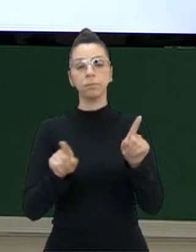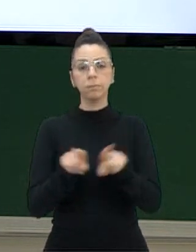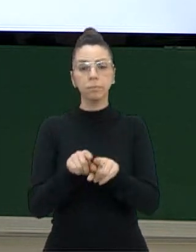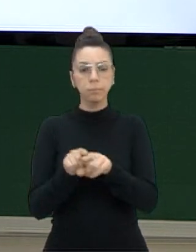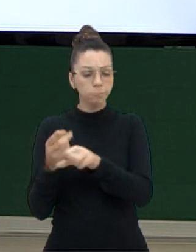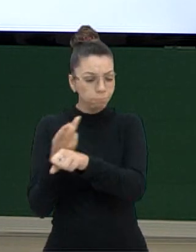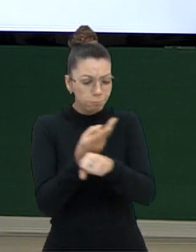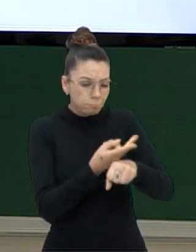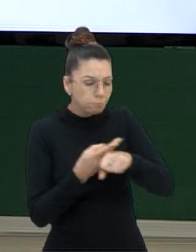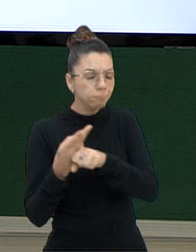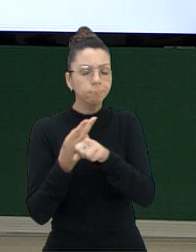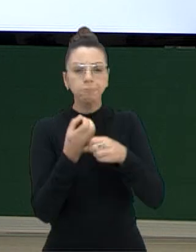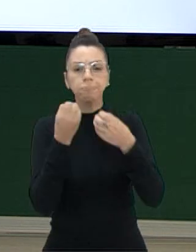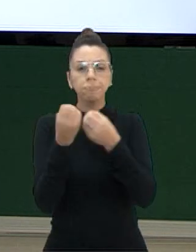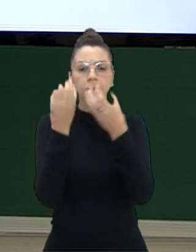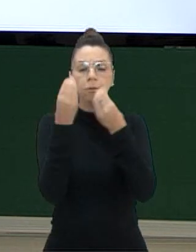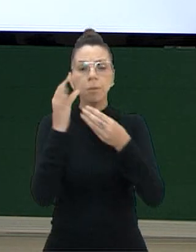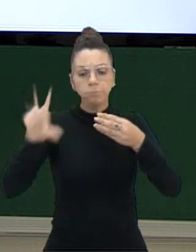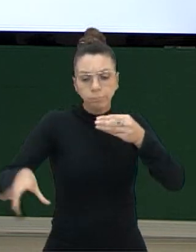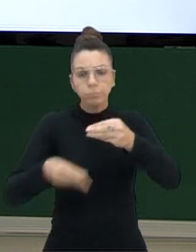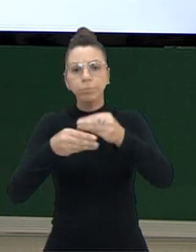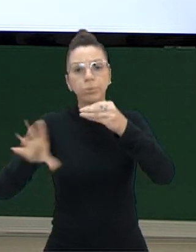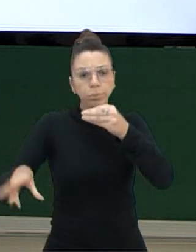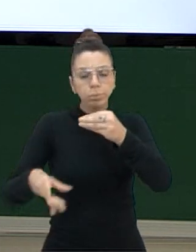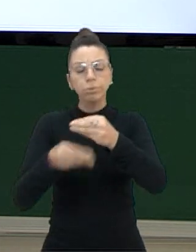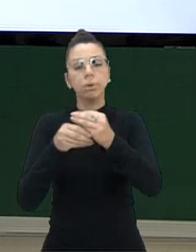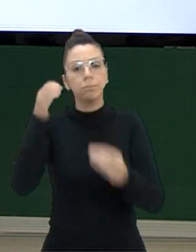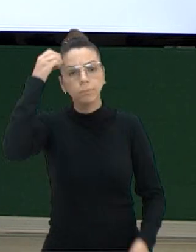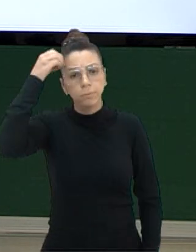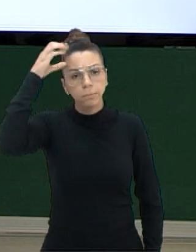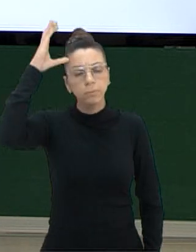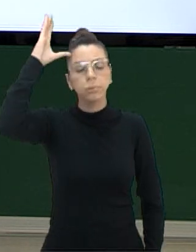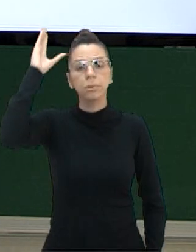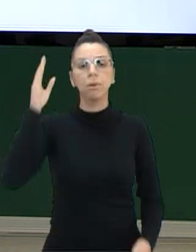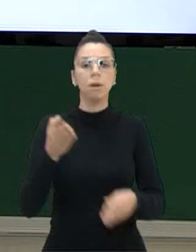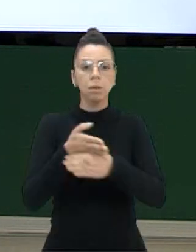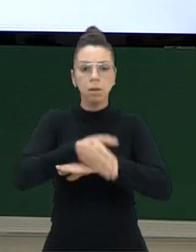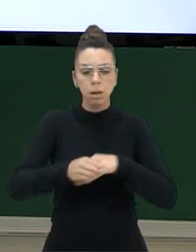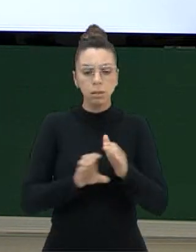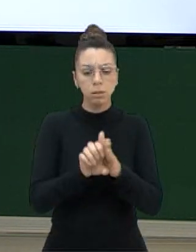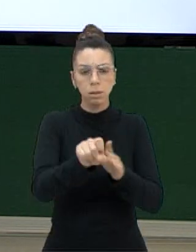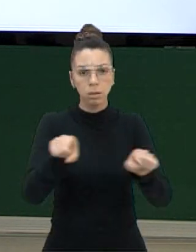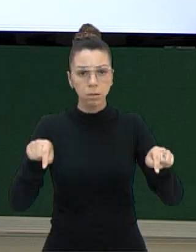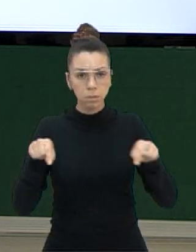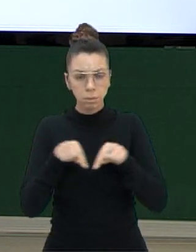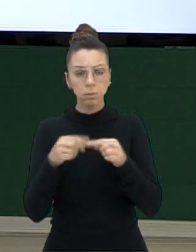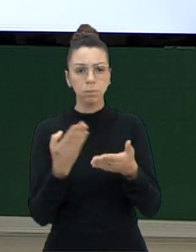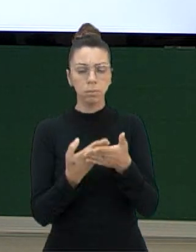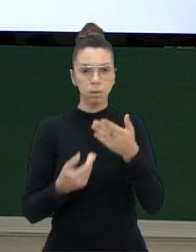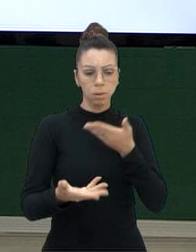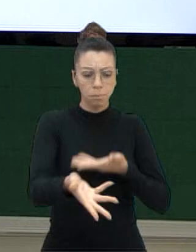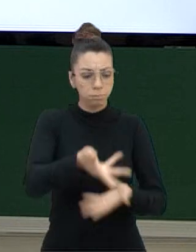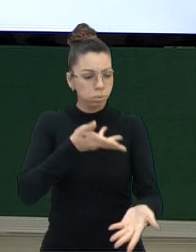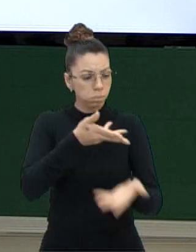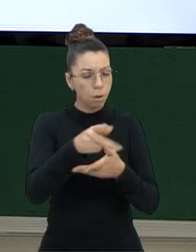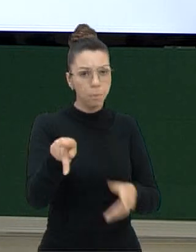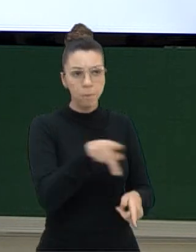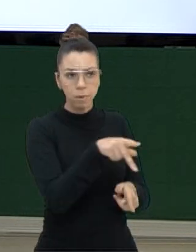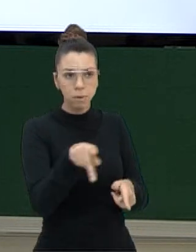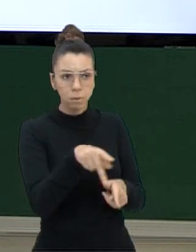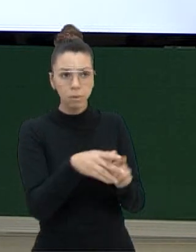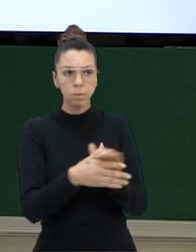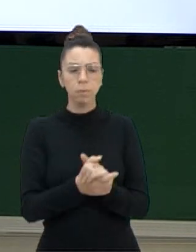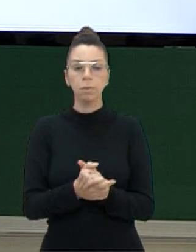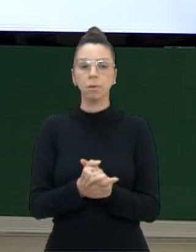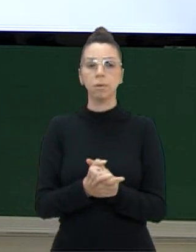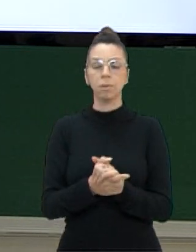as informações para complementar, accede a las plataformas, interactúa com o professor ou com a professora. Olha que